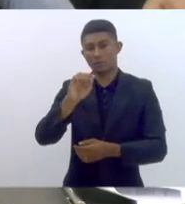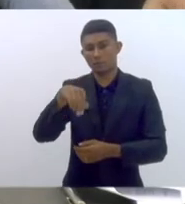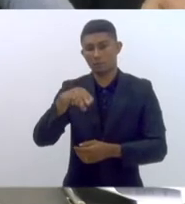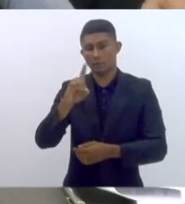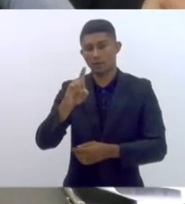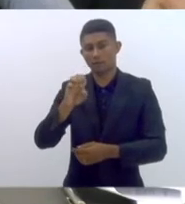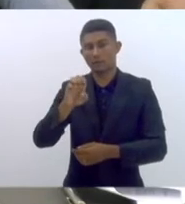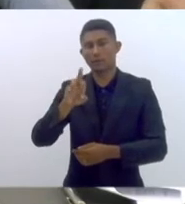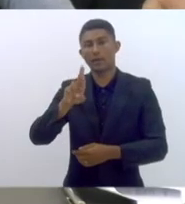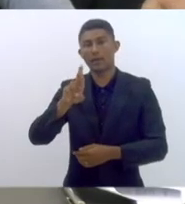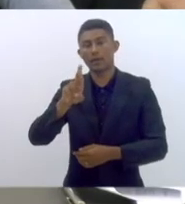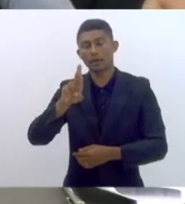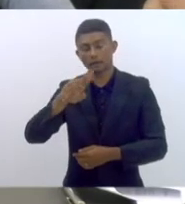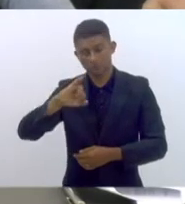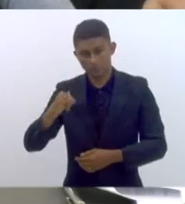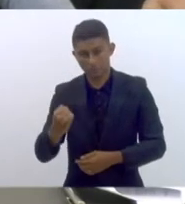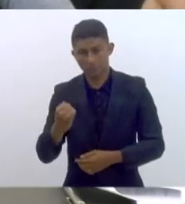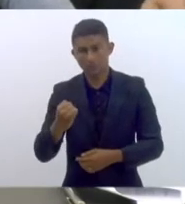9496. Incorporação